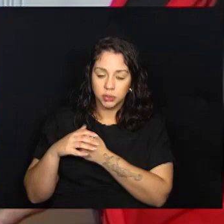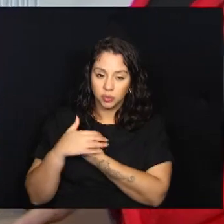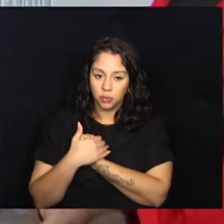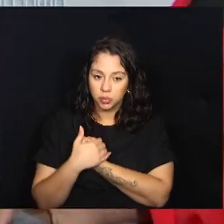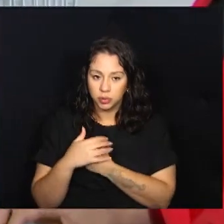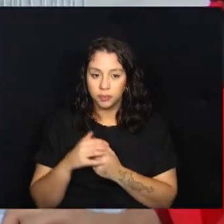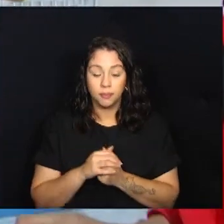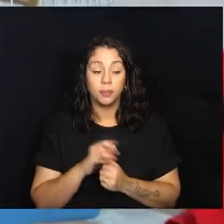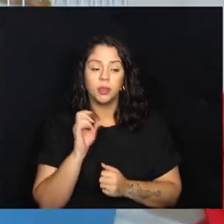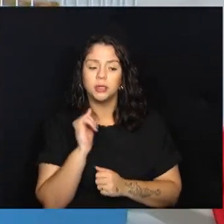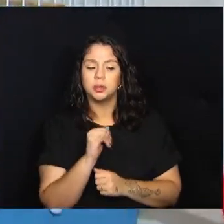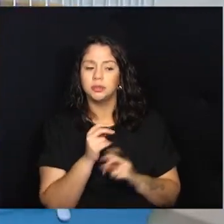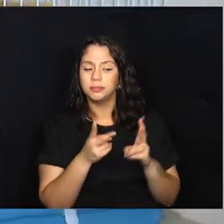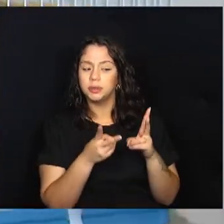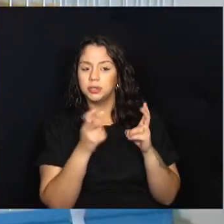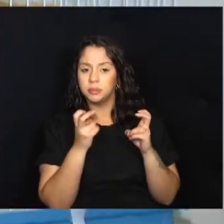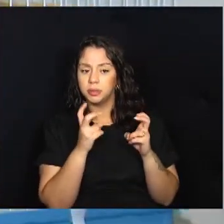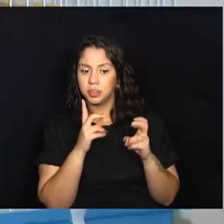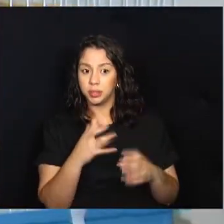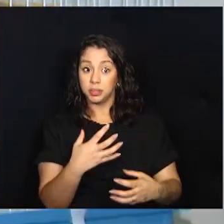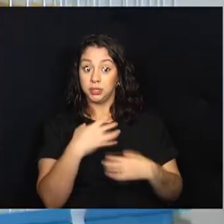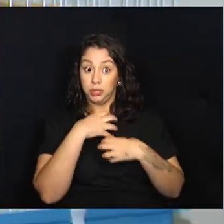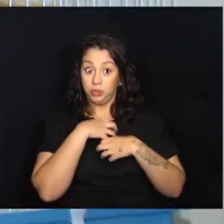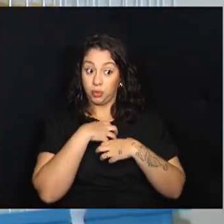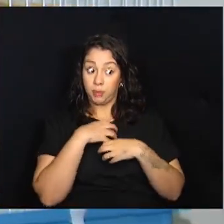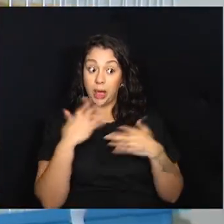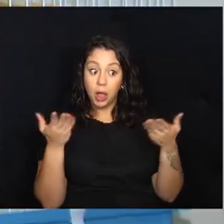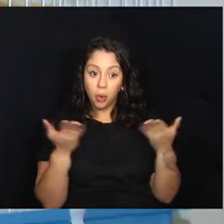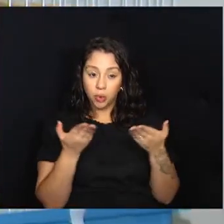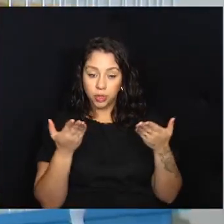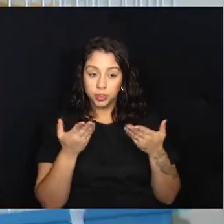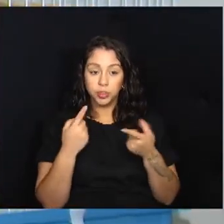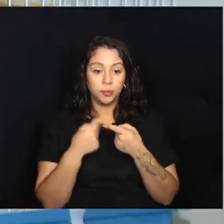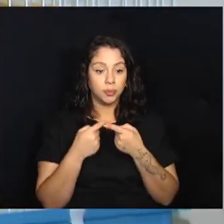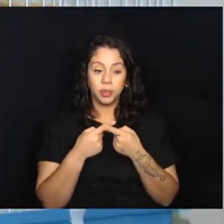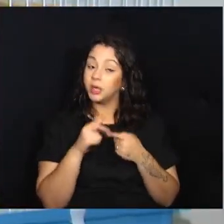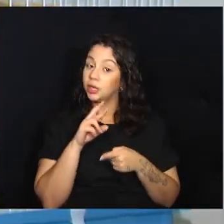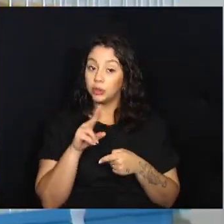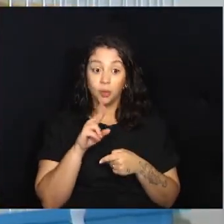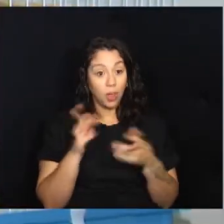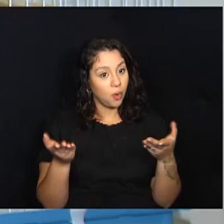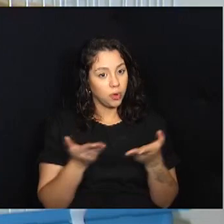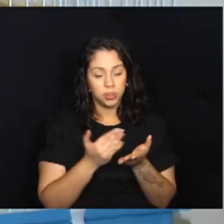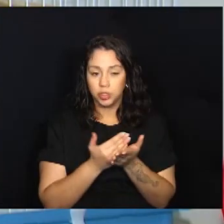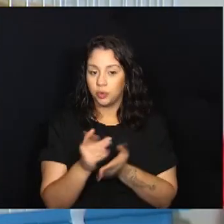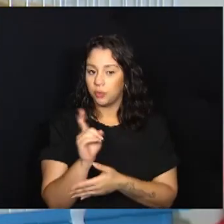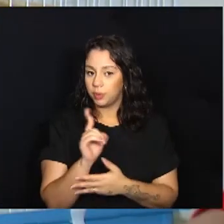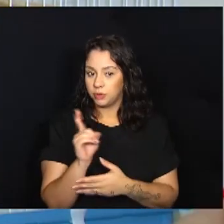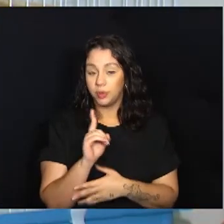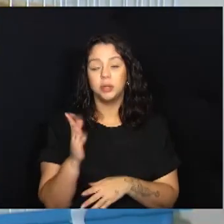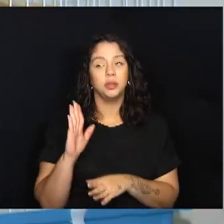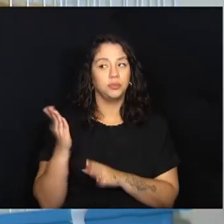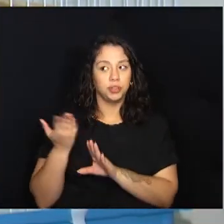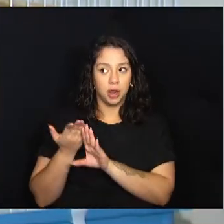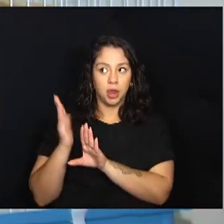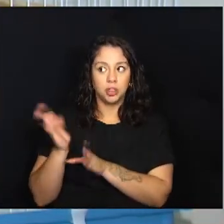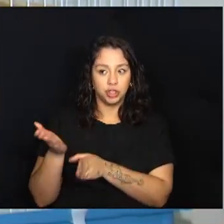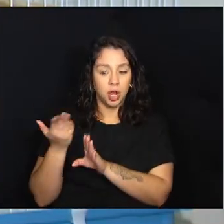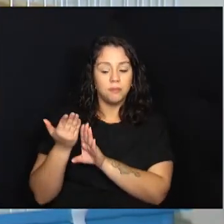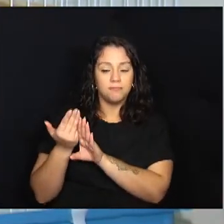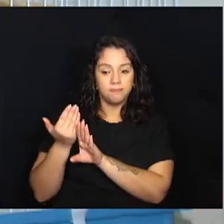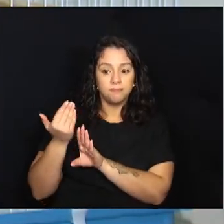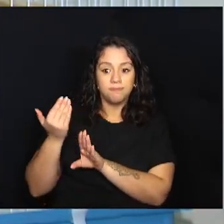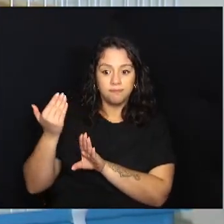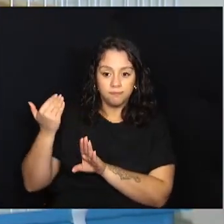se começou a demonstrar sintoma hoje, pode ter certeza que não foi hoje que isso está começando. Então ele já vem com alguma